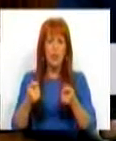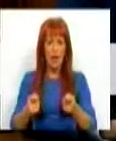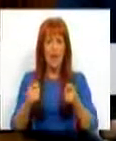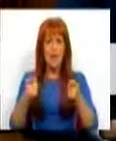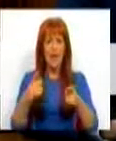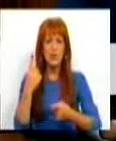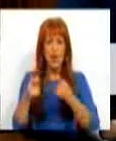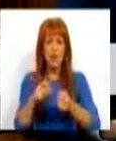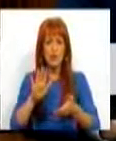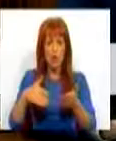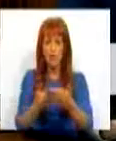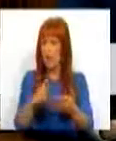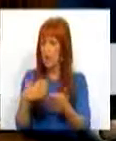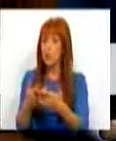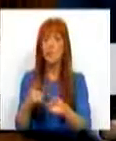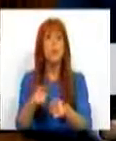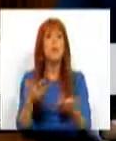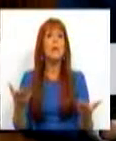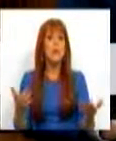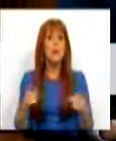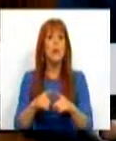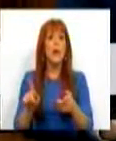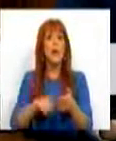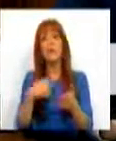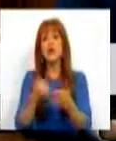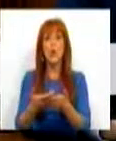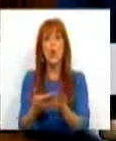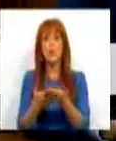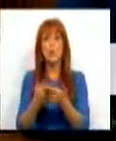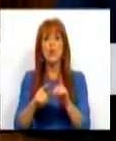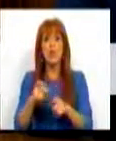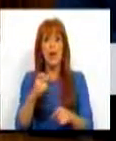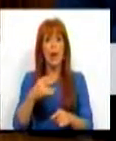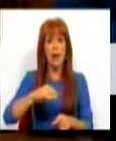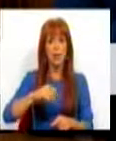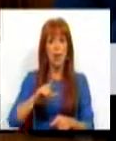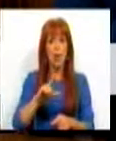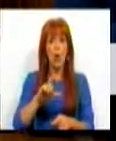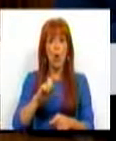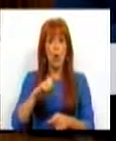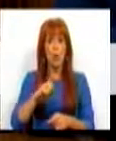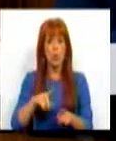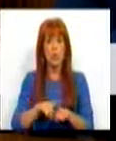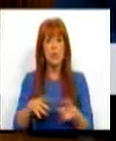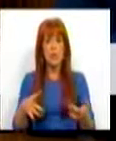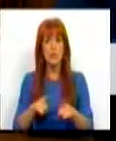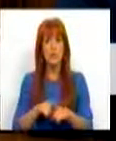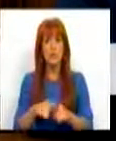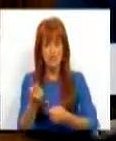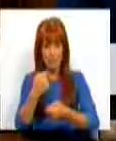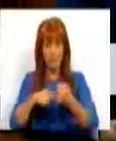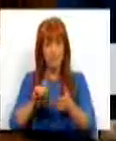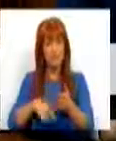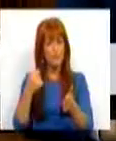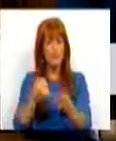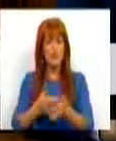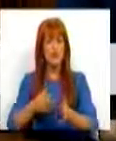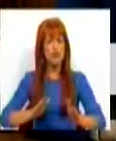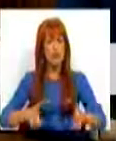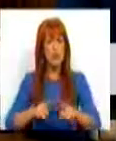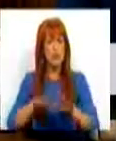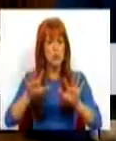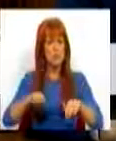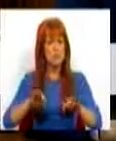estão sujeitos à regulação. A Oitan herdou uma companhia de seguros, já sabia da Açoriana, foi lançado um processo